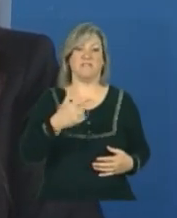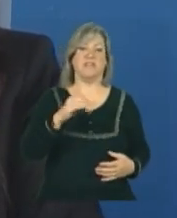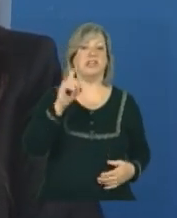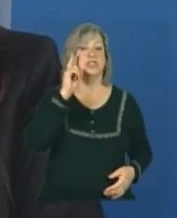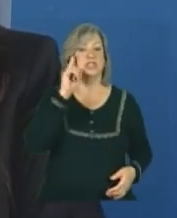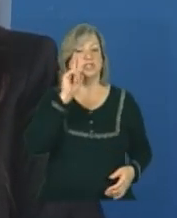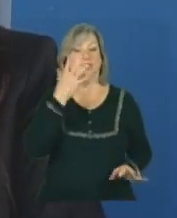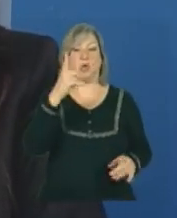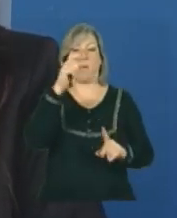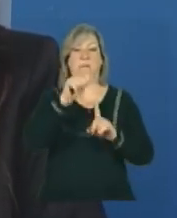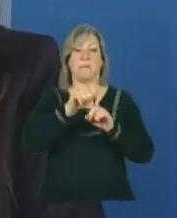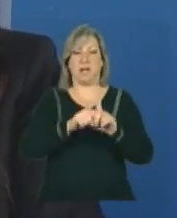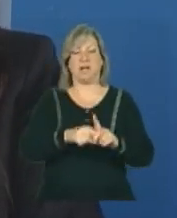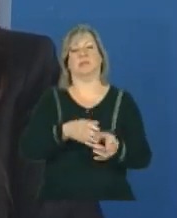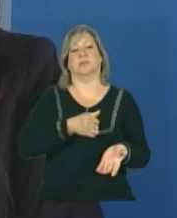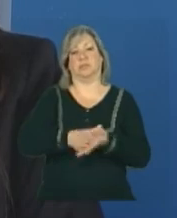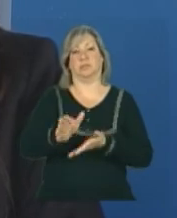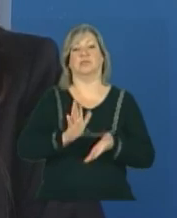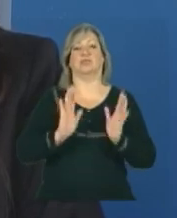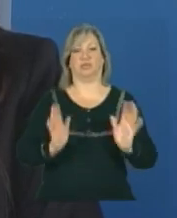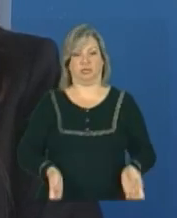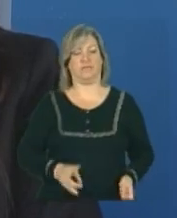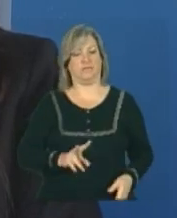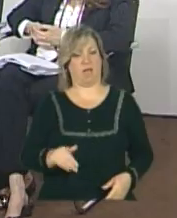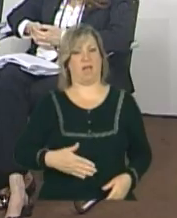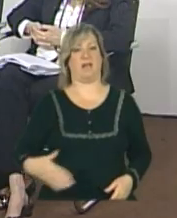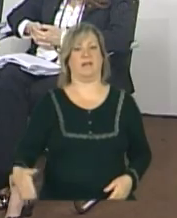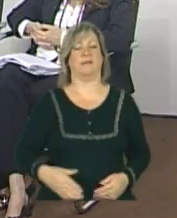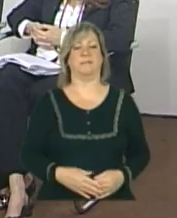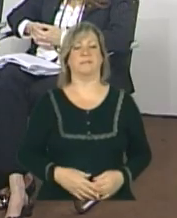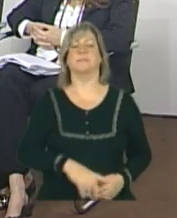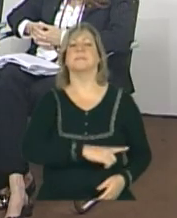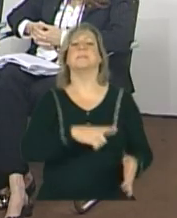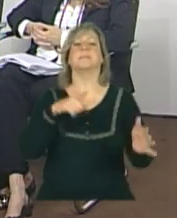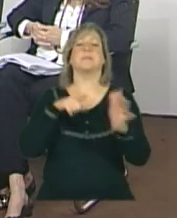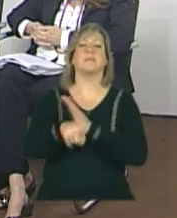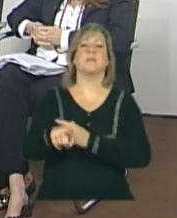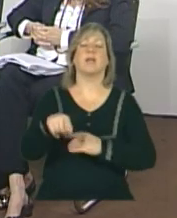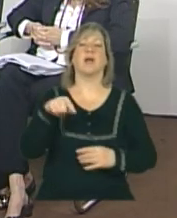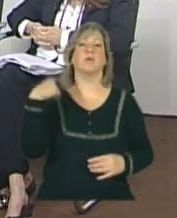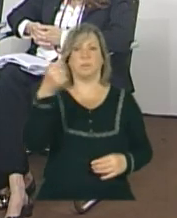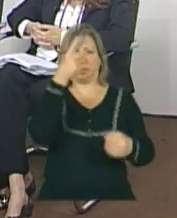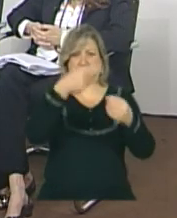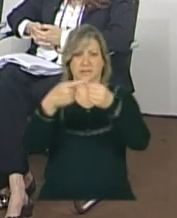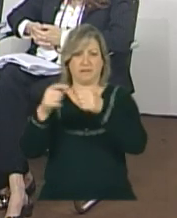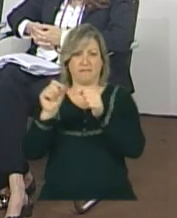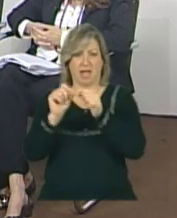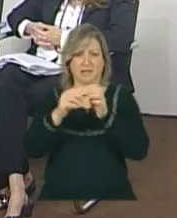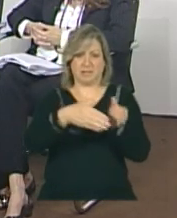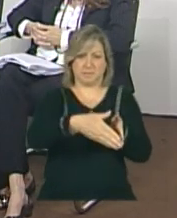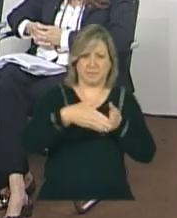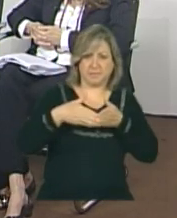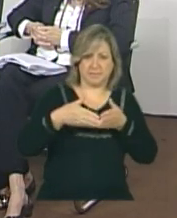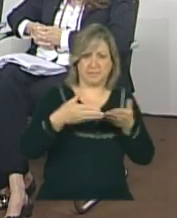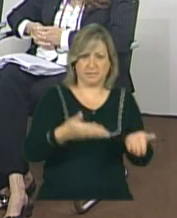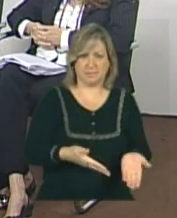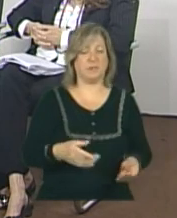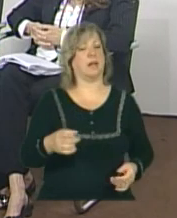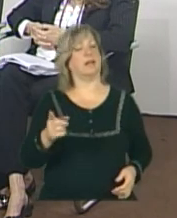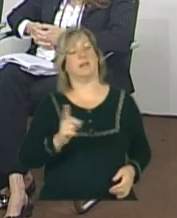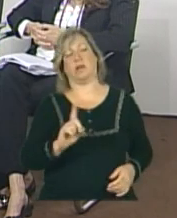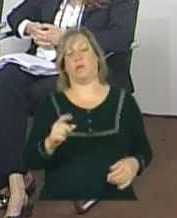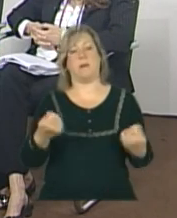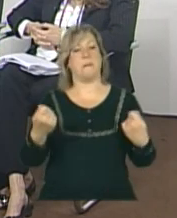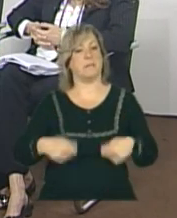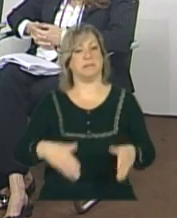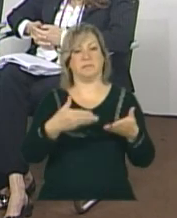dias, um mês mais ou menos, ela estará publicada. Os municípios é que fazem a solicitação? Não precisa de solicitação. Na verdade,